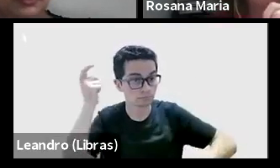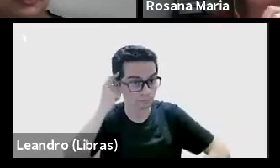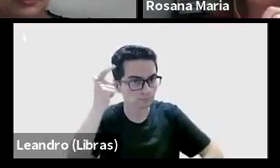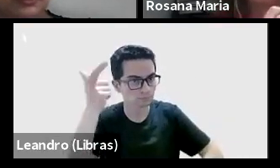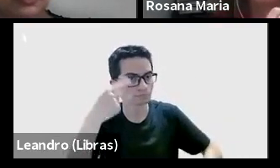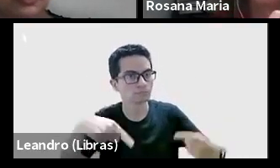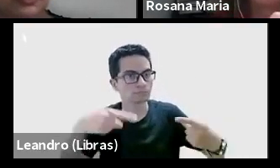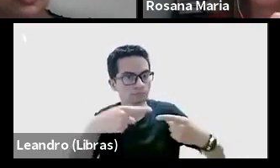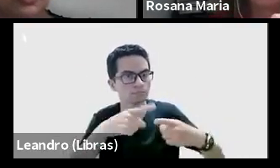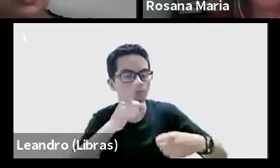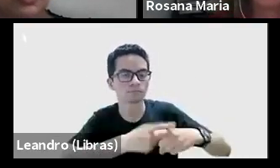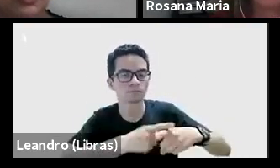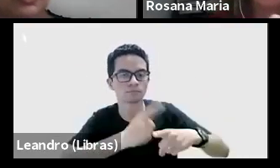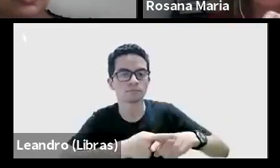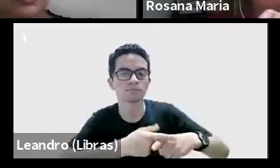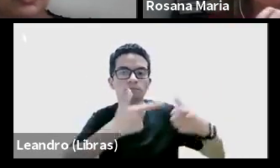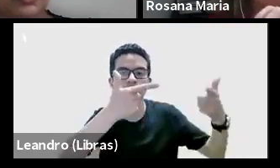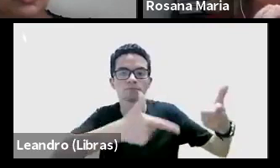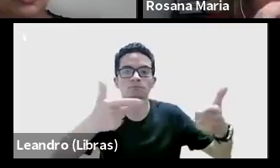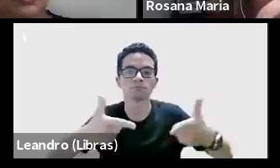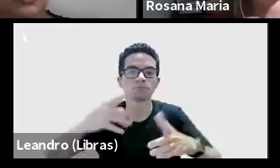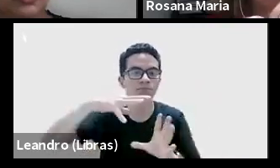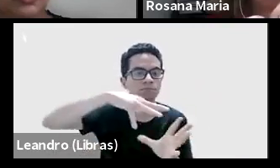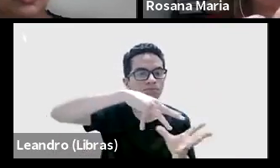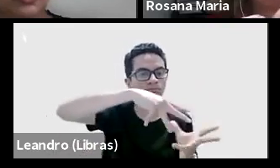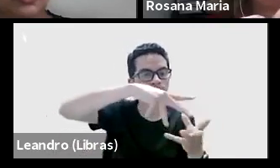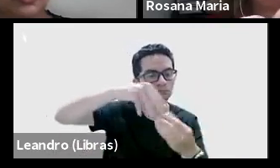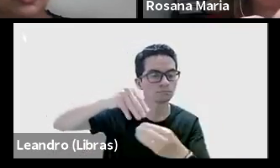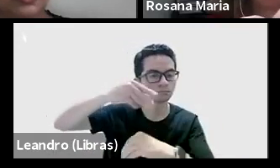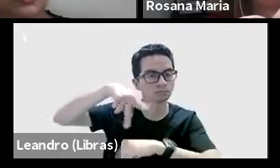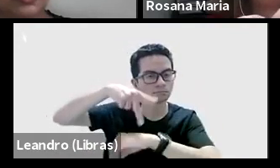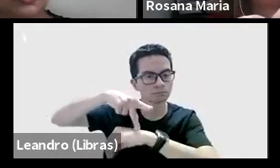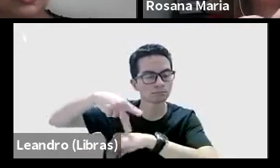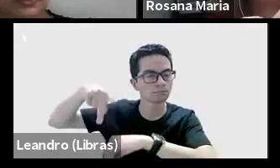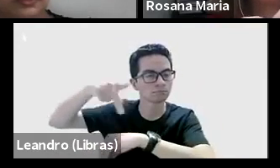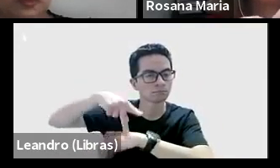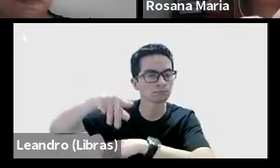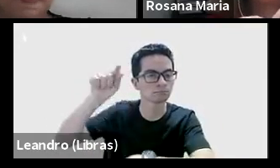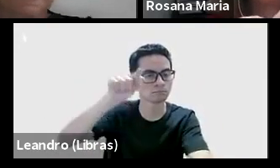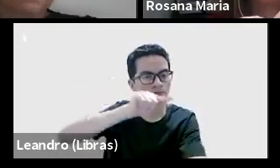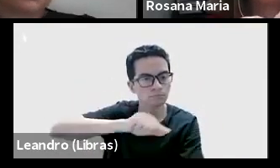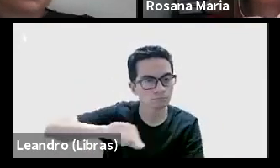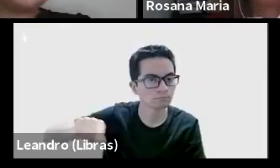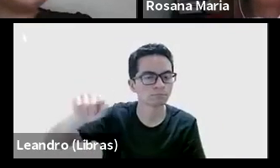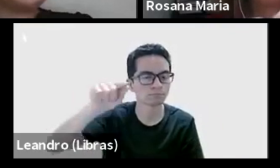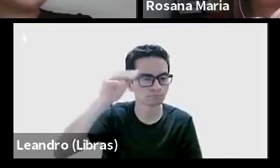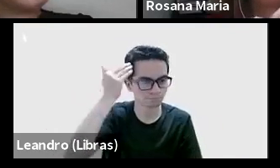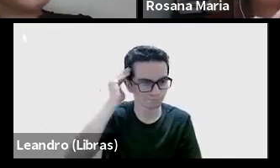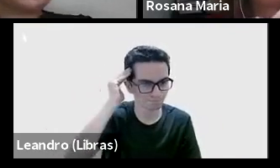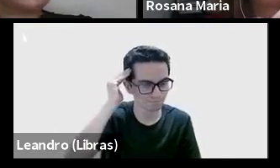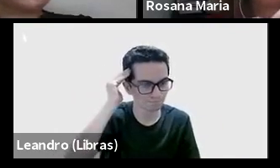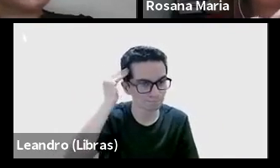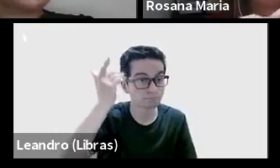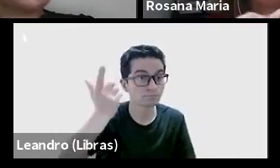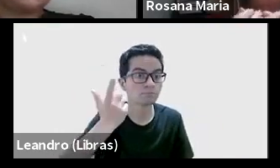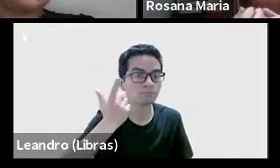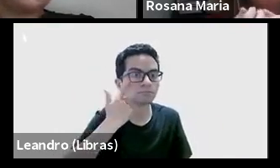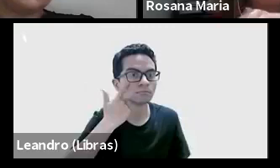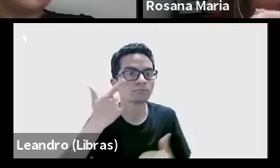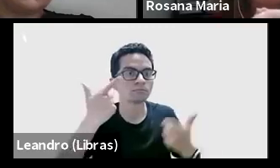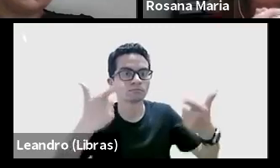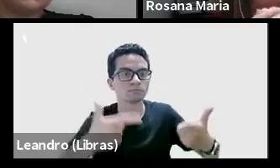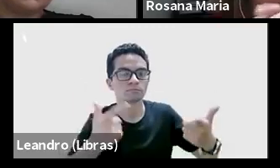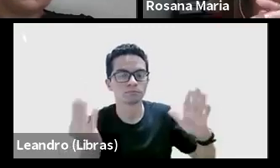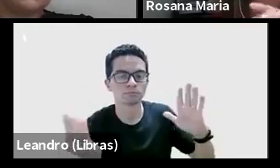que estão no espaço do mundo, né? A gente não pode estar, né? Eu estava